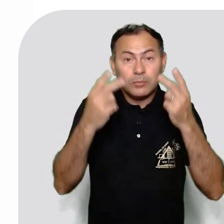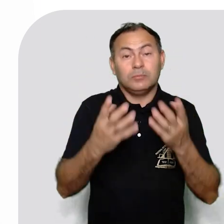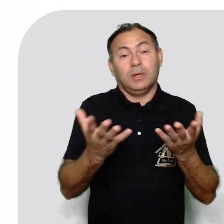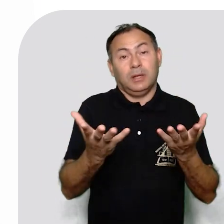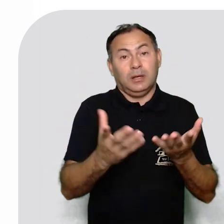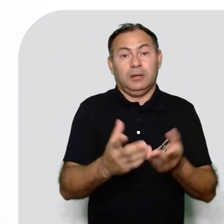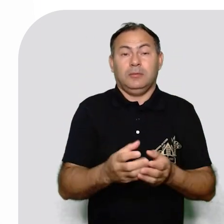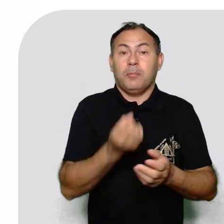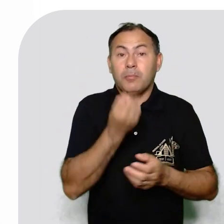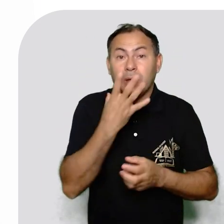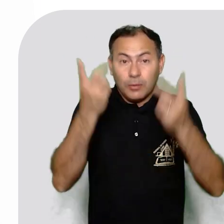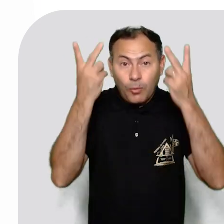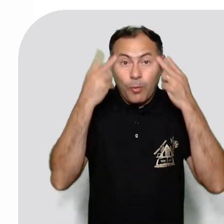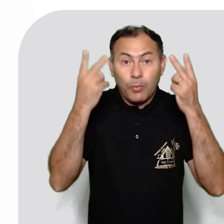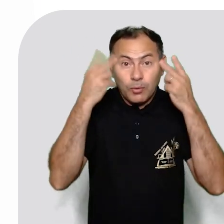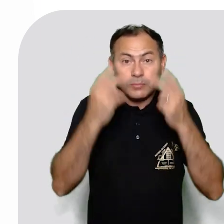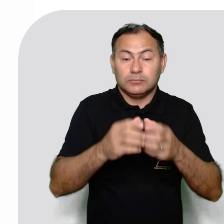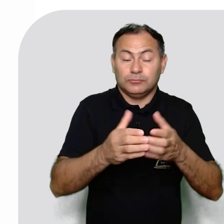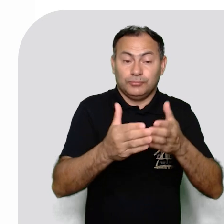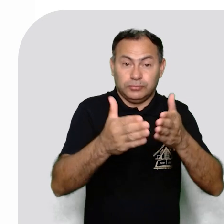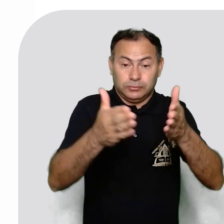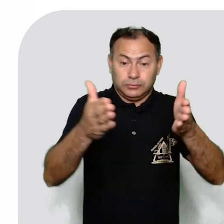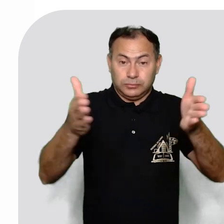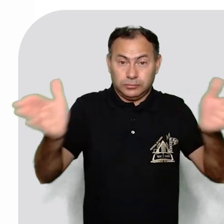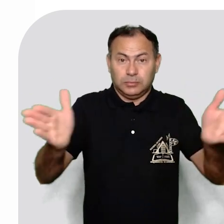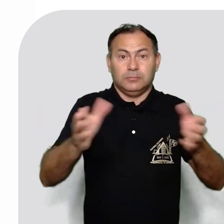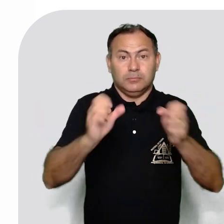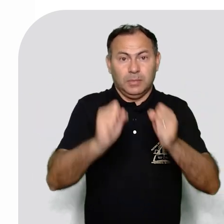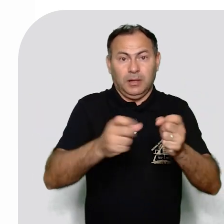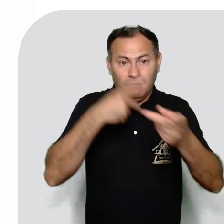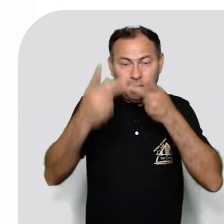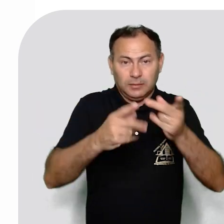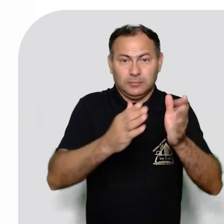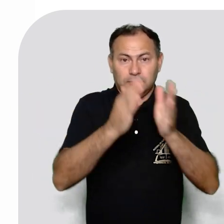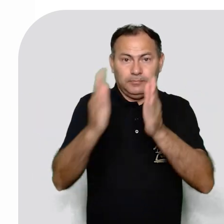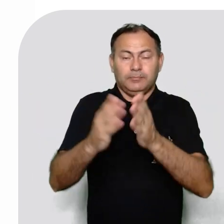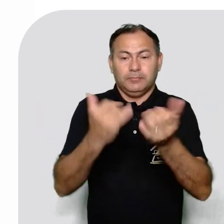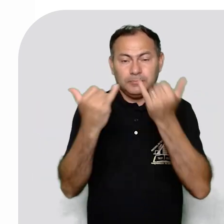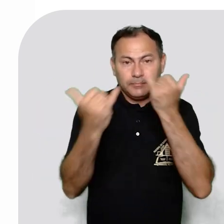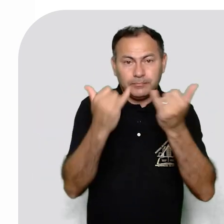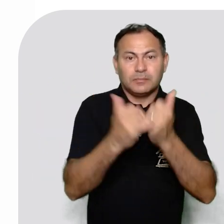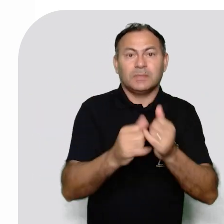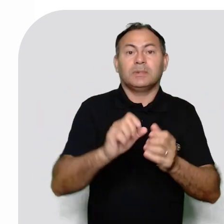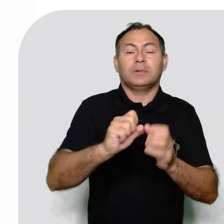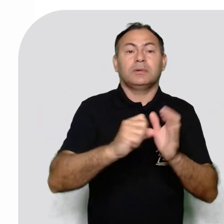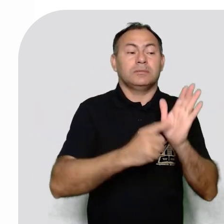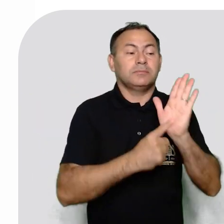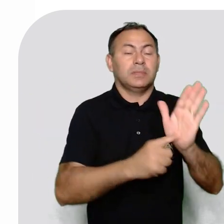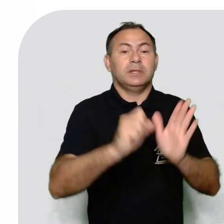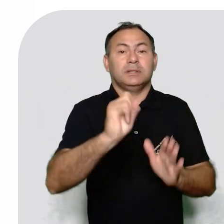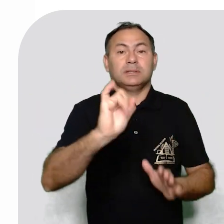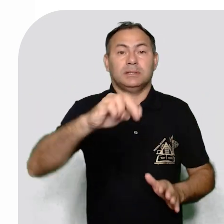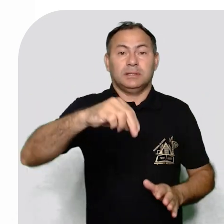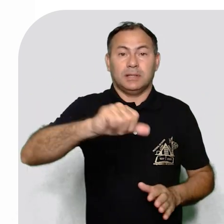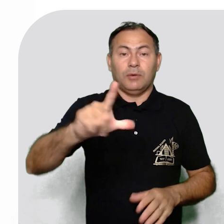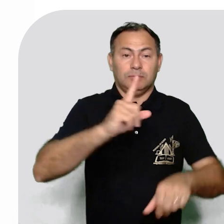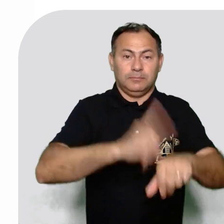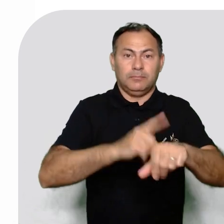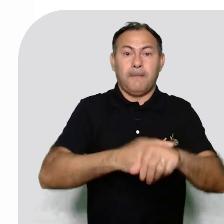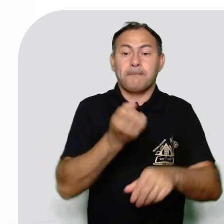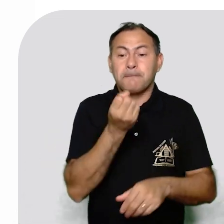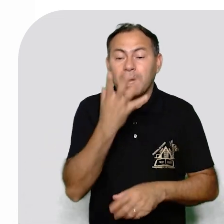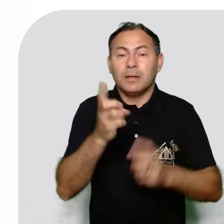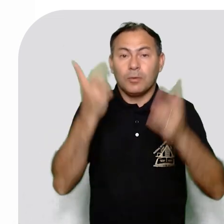bem comum ampliado, vamos poder dizer, a partir dessa questão dos sinais dos tempos, que é um